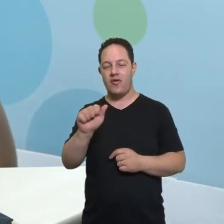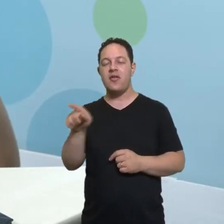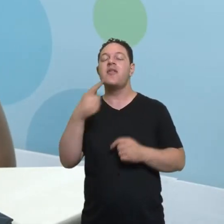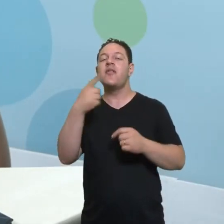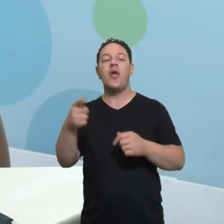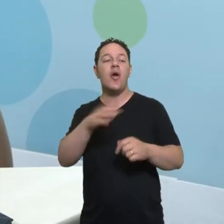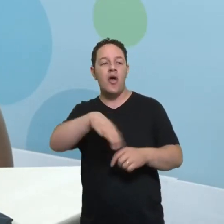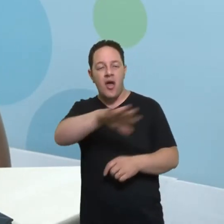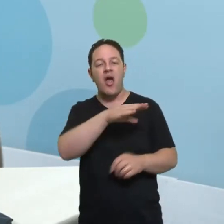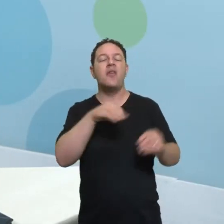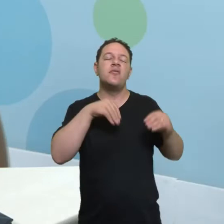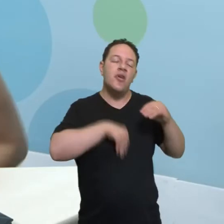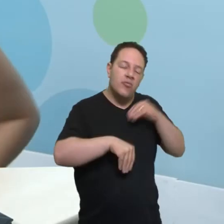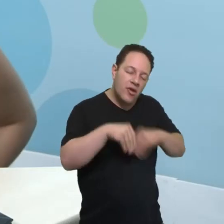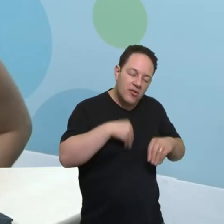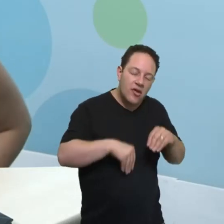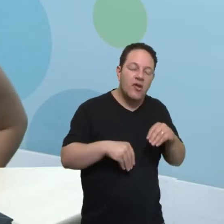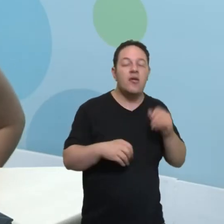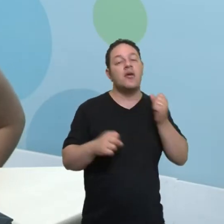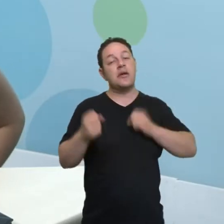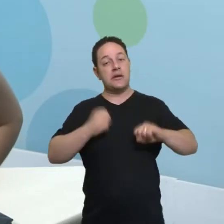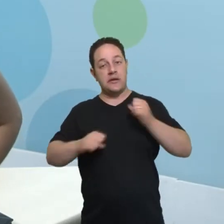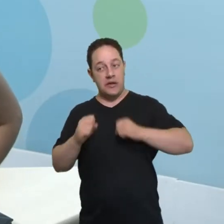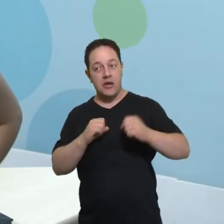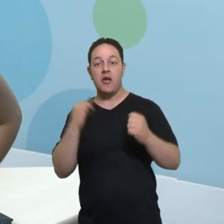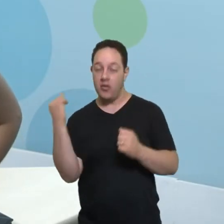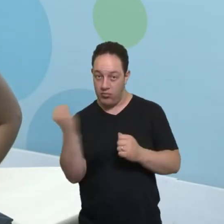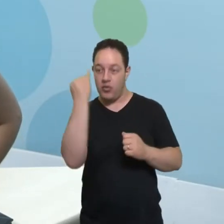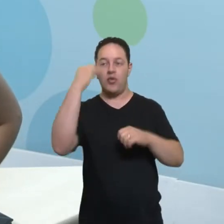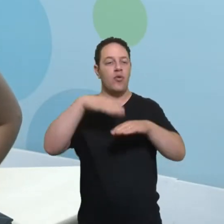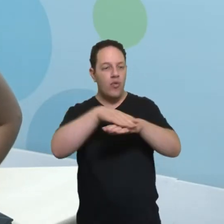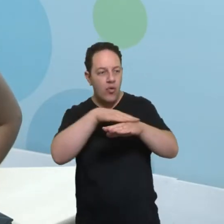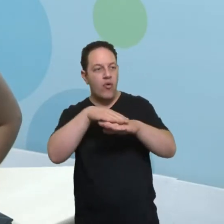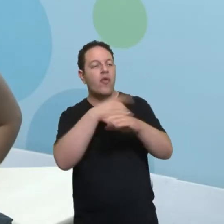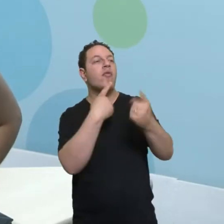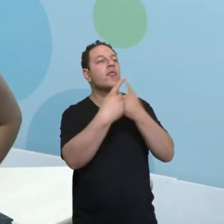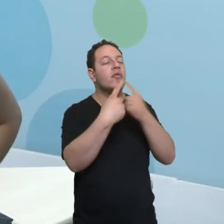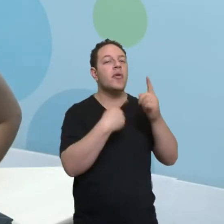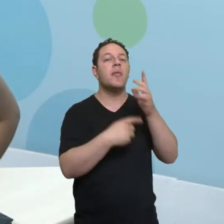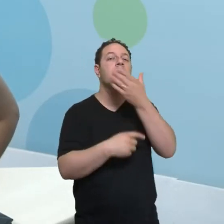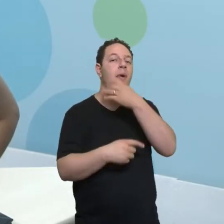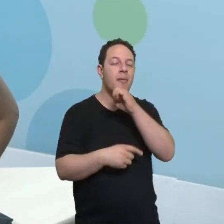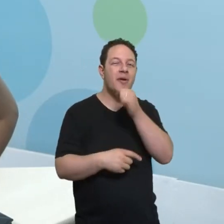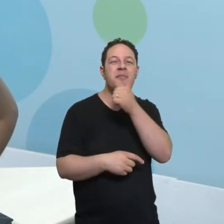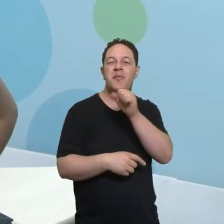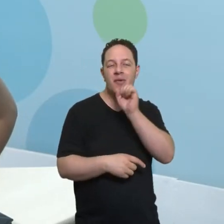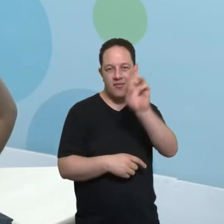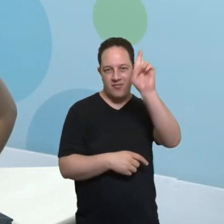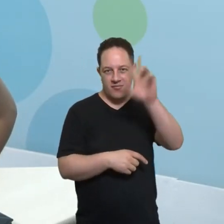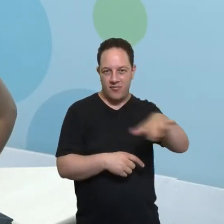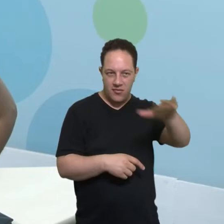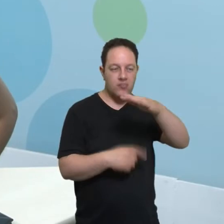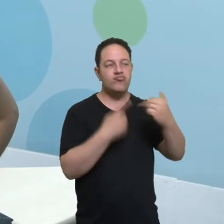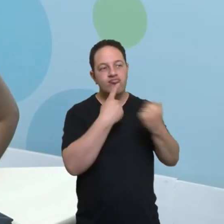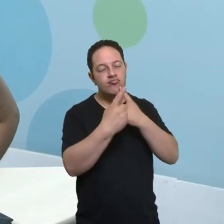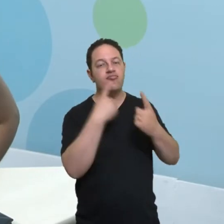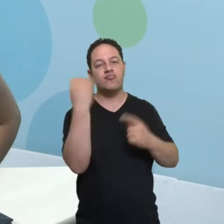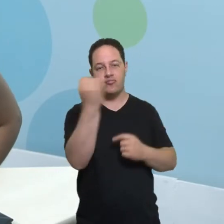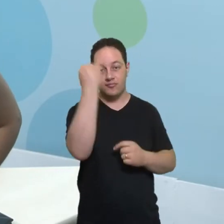ela tiver um depressão ansiedade e foi muito importante aí a conversa com os responsáveis né a